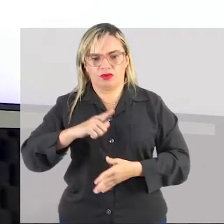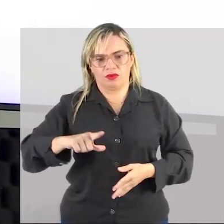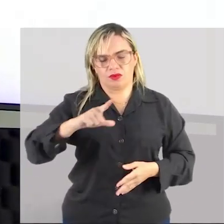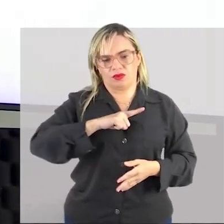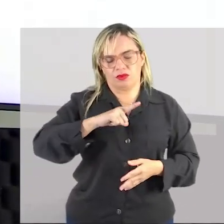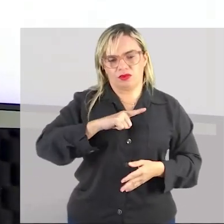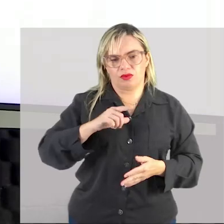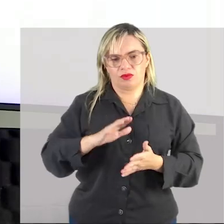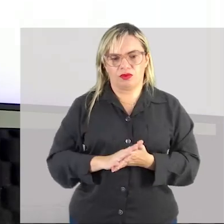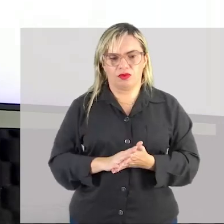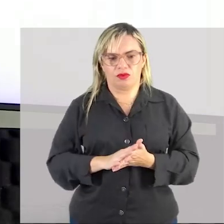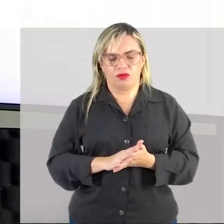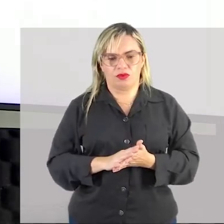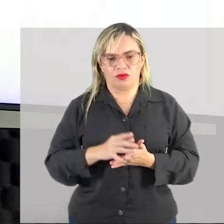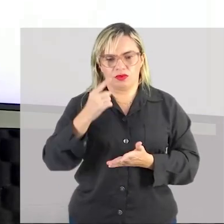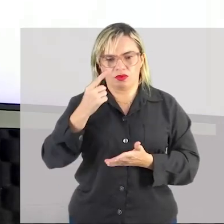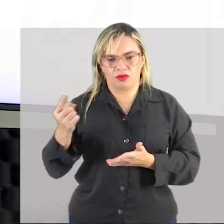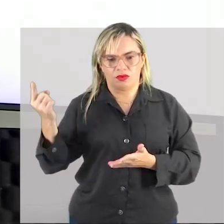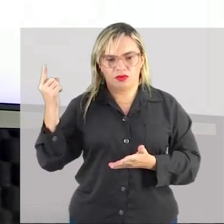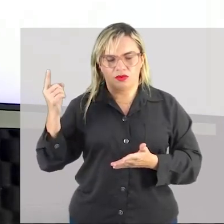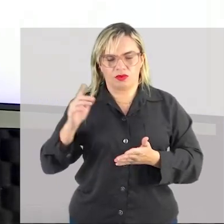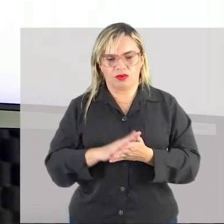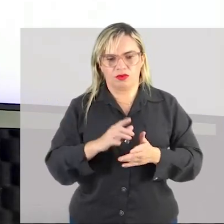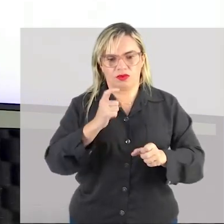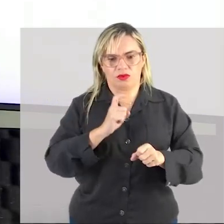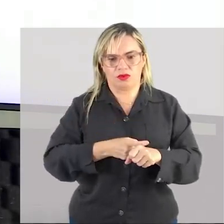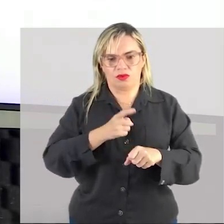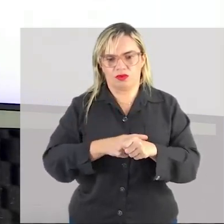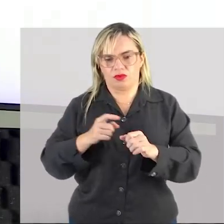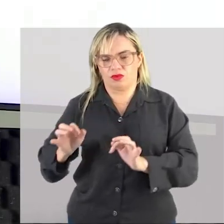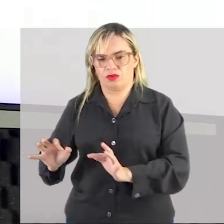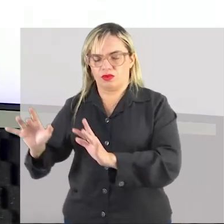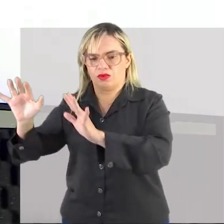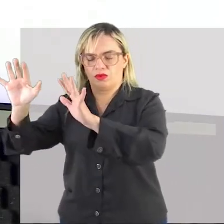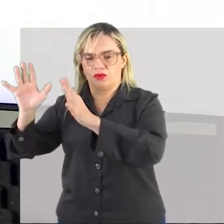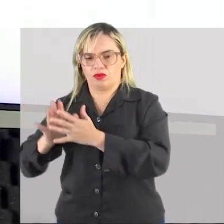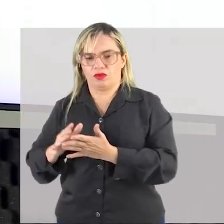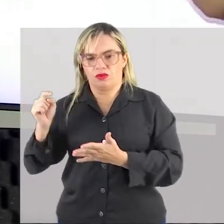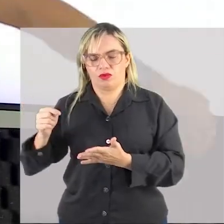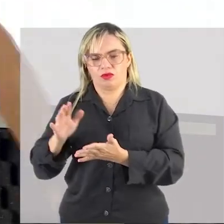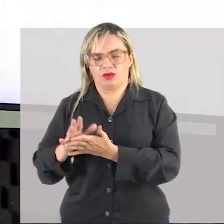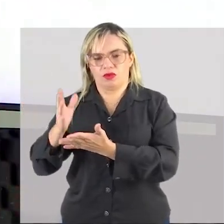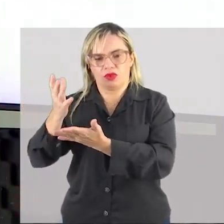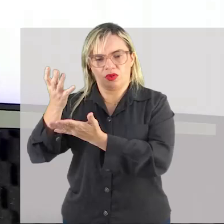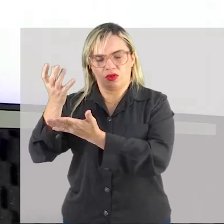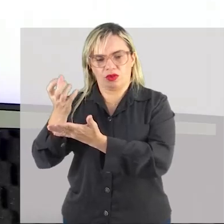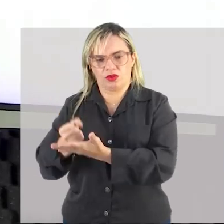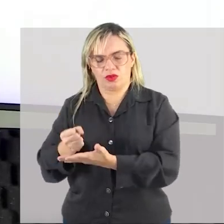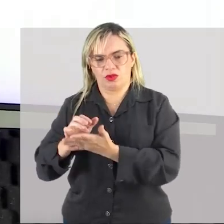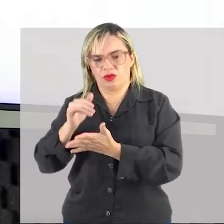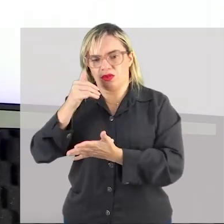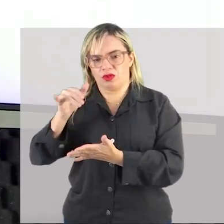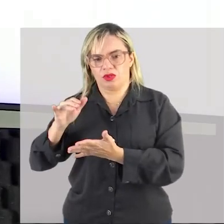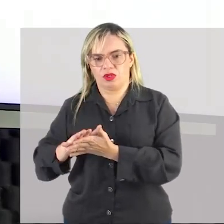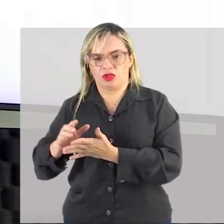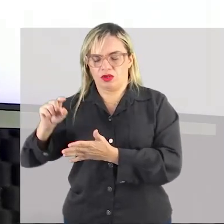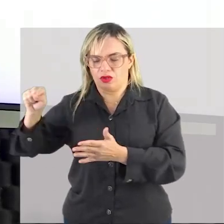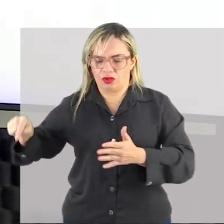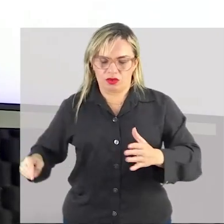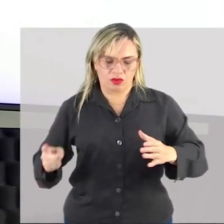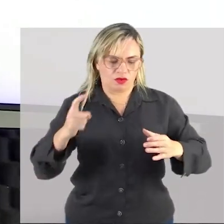ter. Do sólido até o gasoso, quando você vai absorvendo energia. Quando você volta, você libera energia.